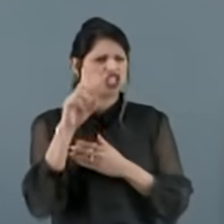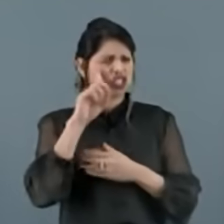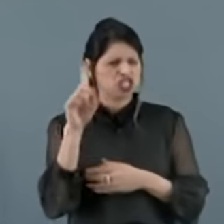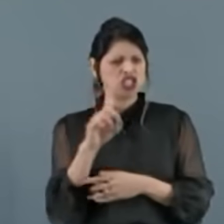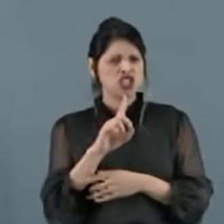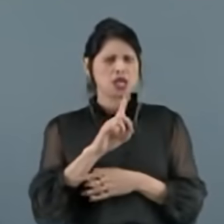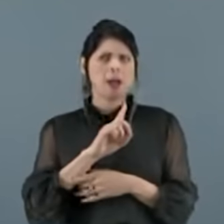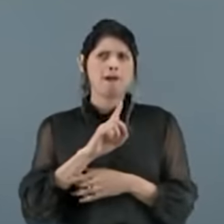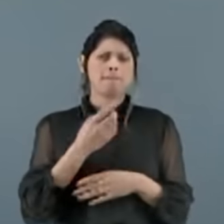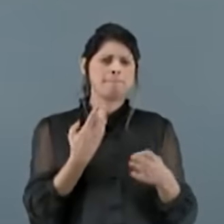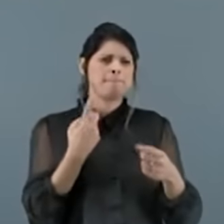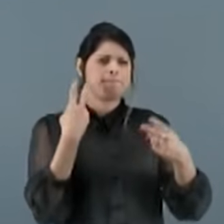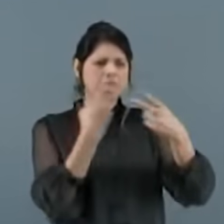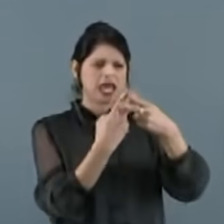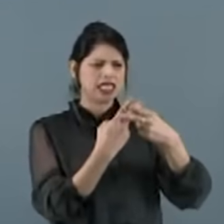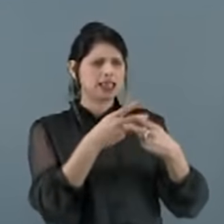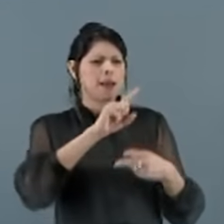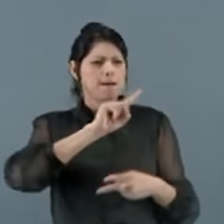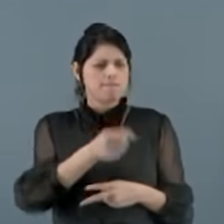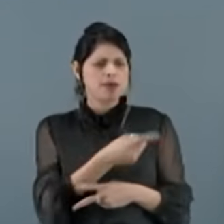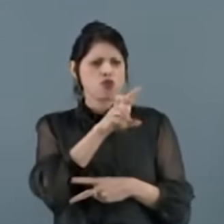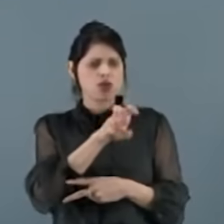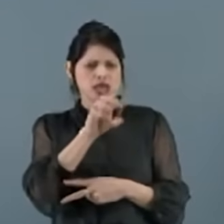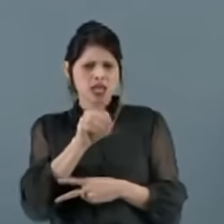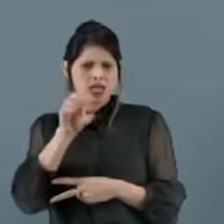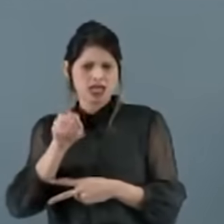1.500 pessoas. O senhor foi preso?